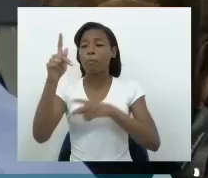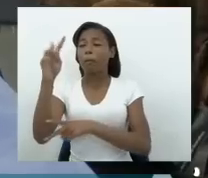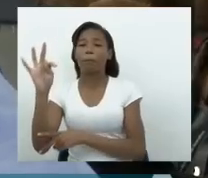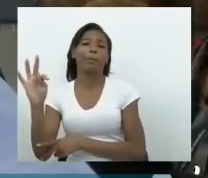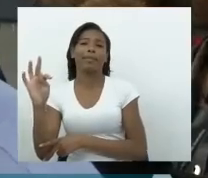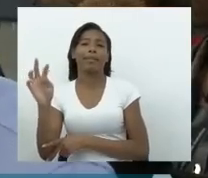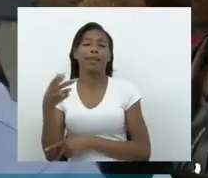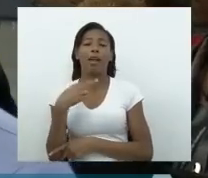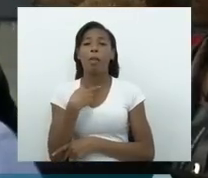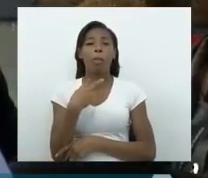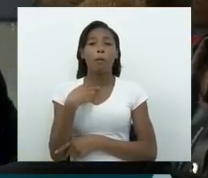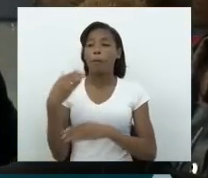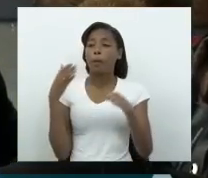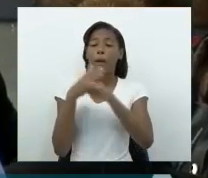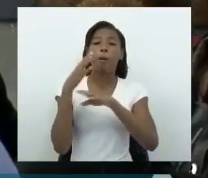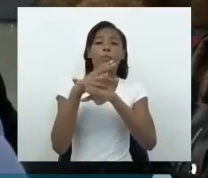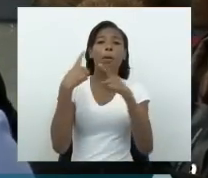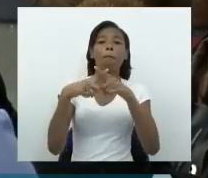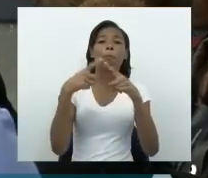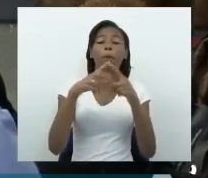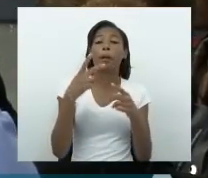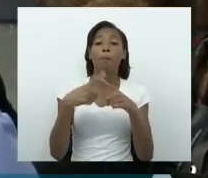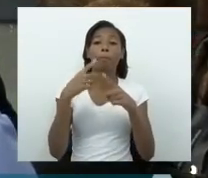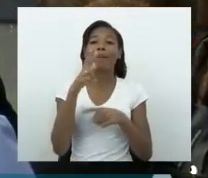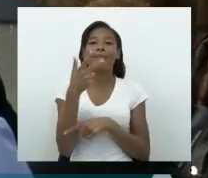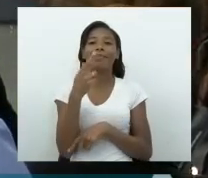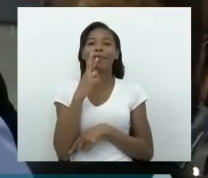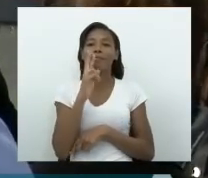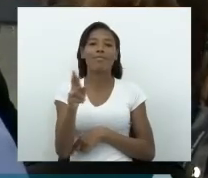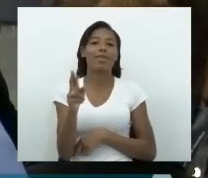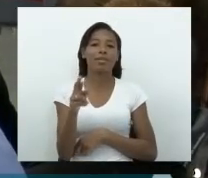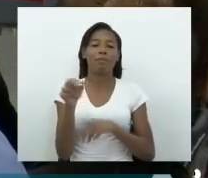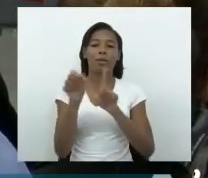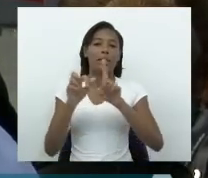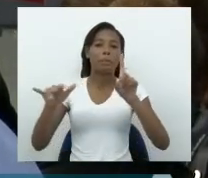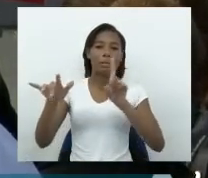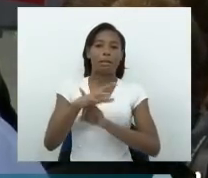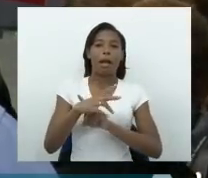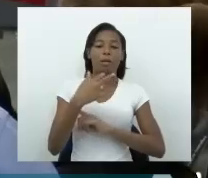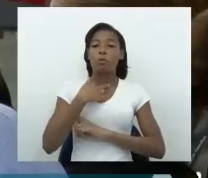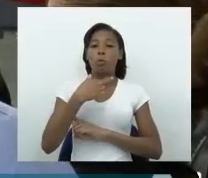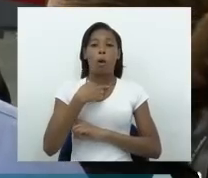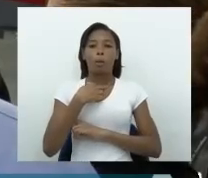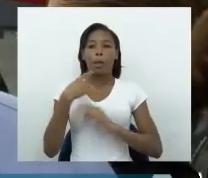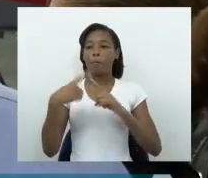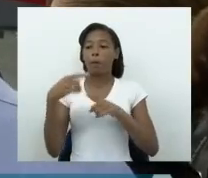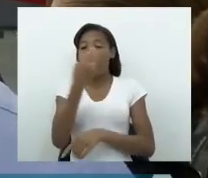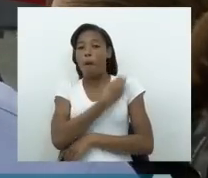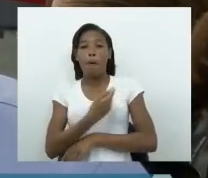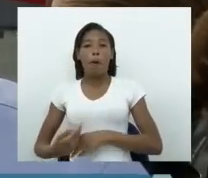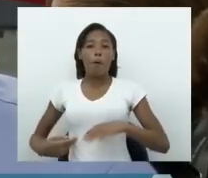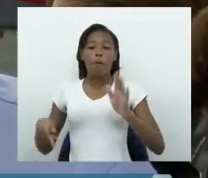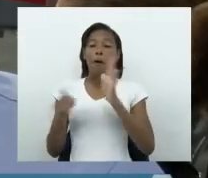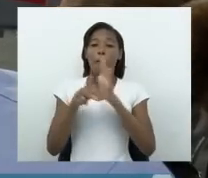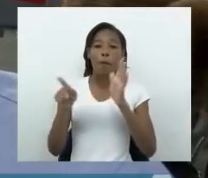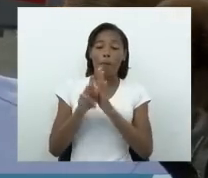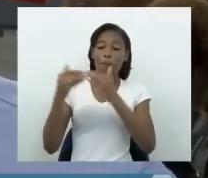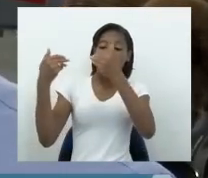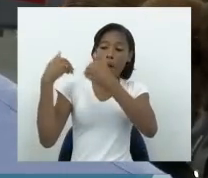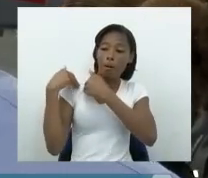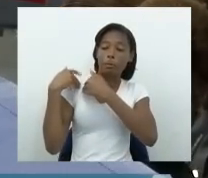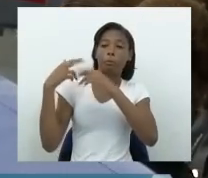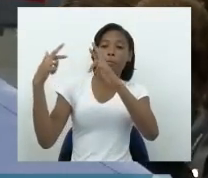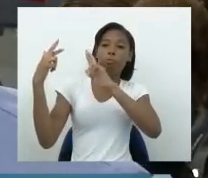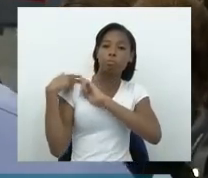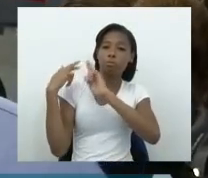não puderam vir, por quê? Porque eles não têm resposta à sociedade. Não tem resposta que o atual governo que está aí, quem bancou a